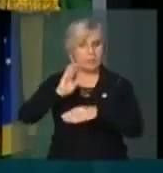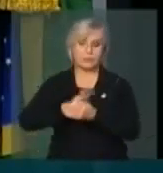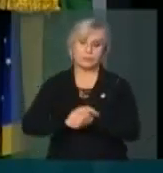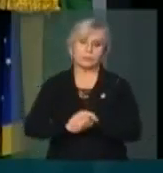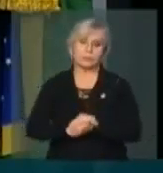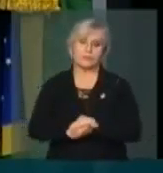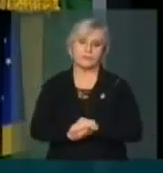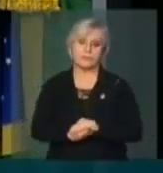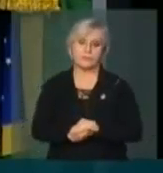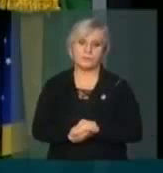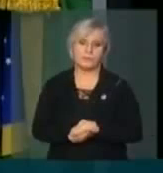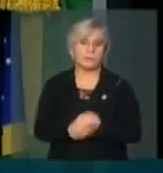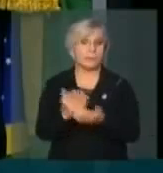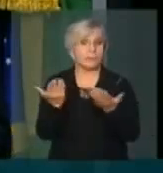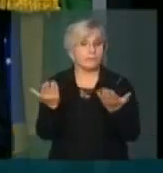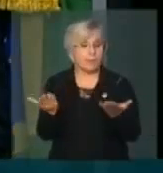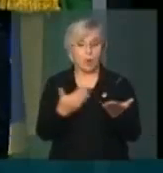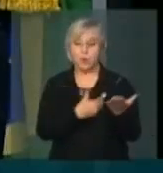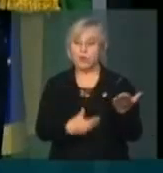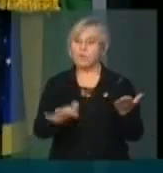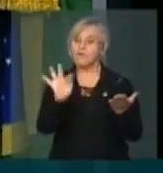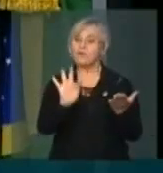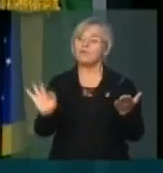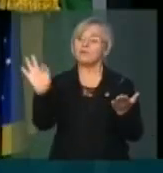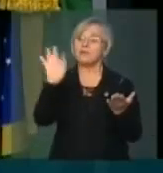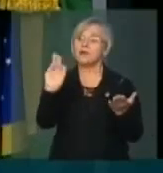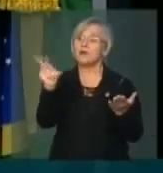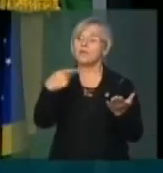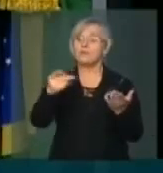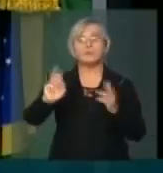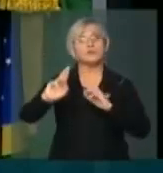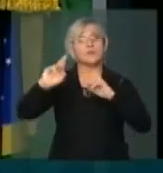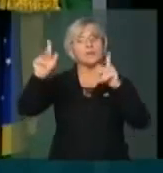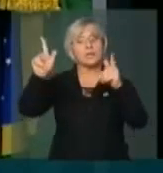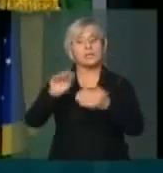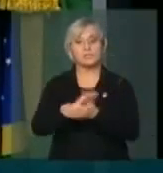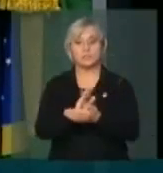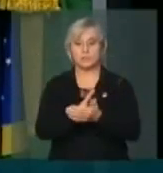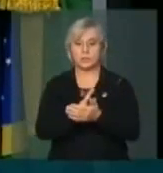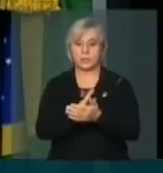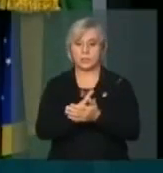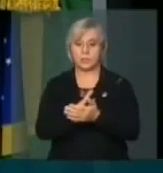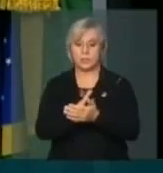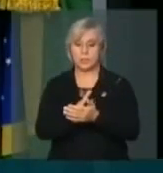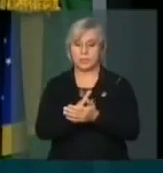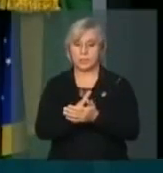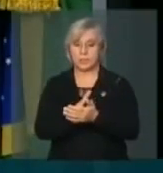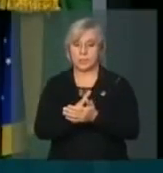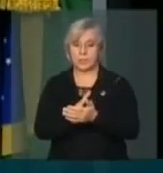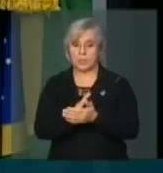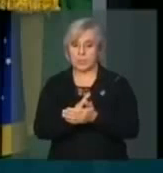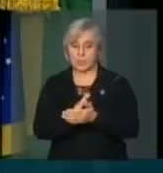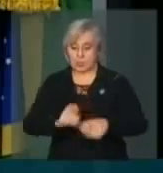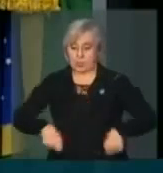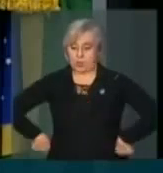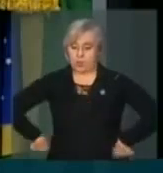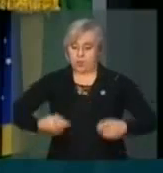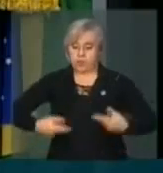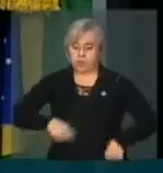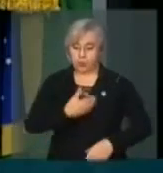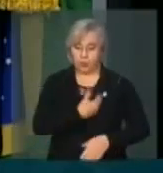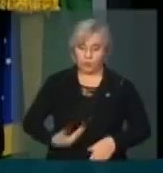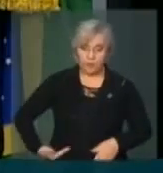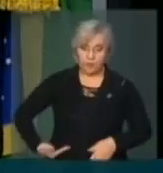ele ganha. Com o governo federal é diferente. A conta é cobrada do trabalhador e do